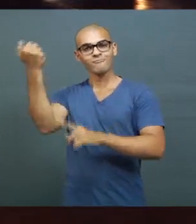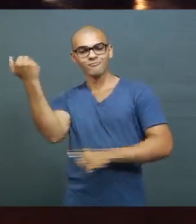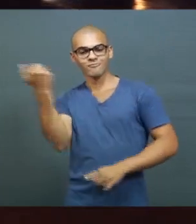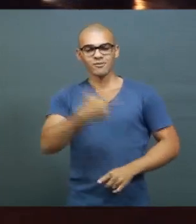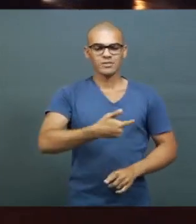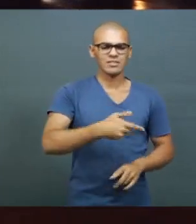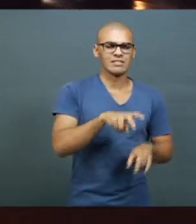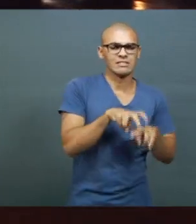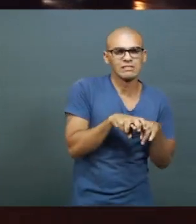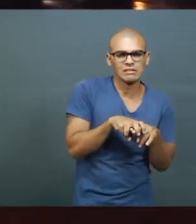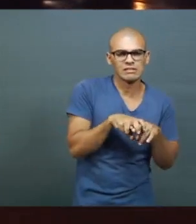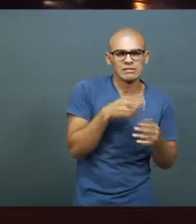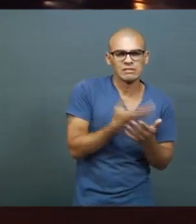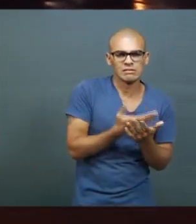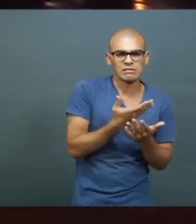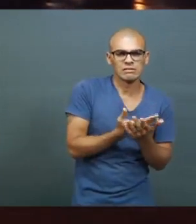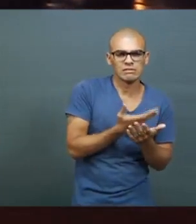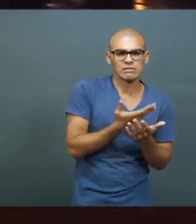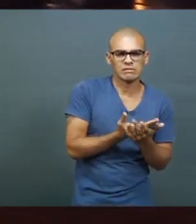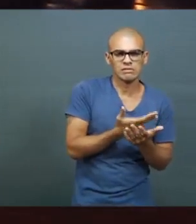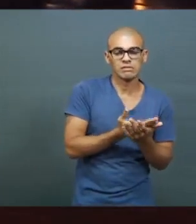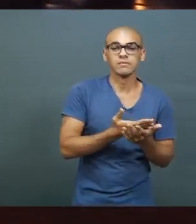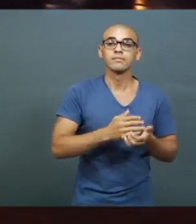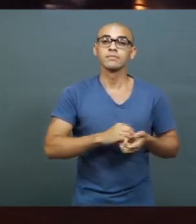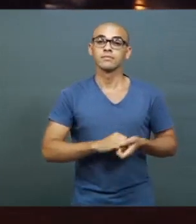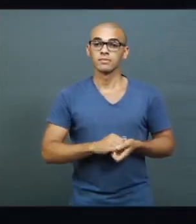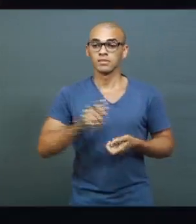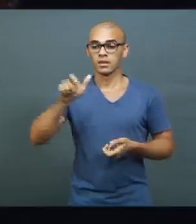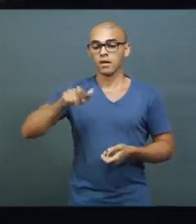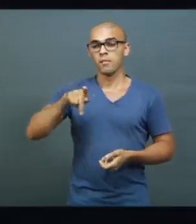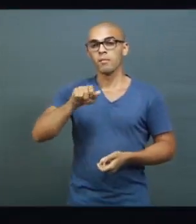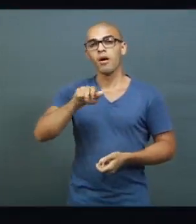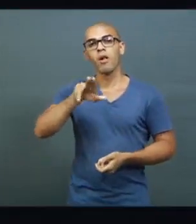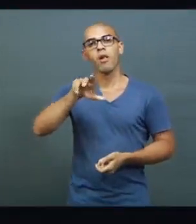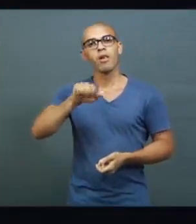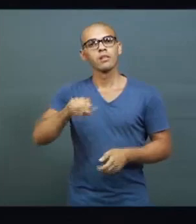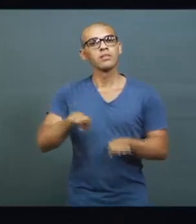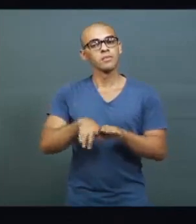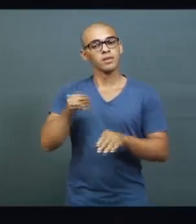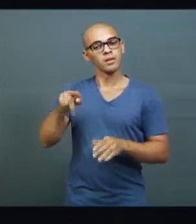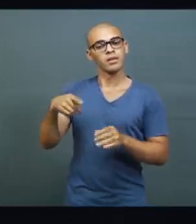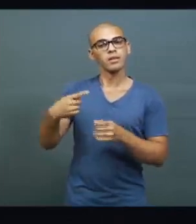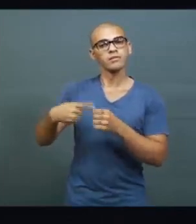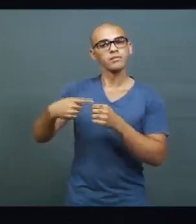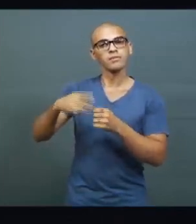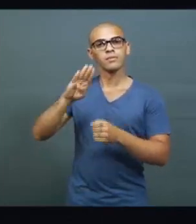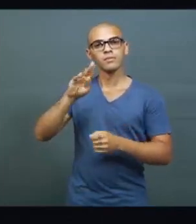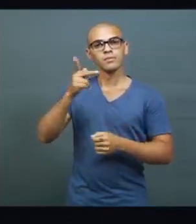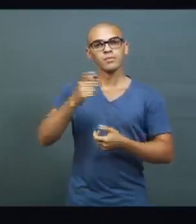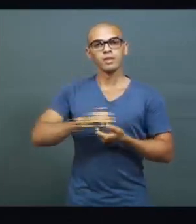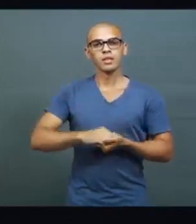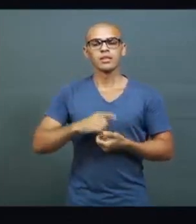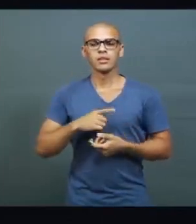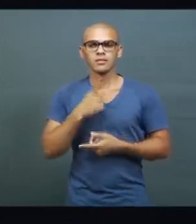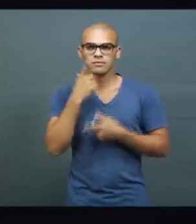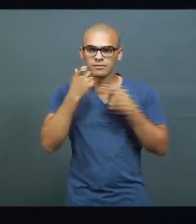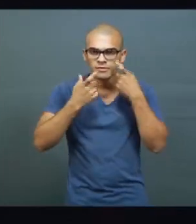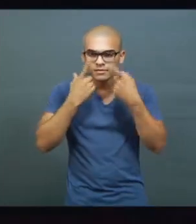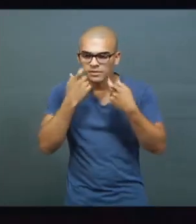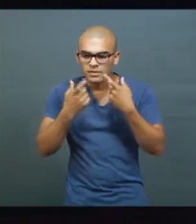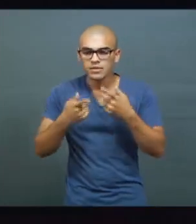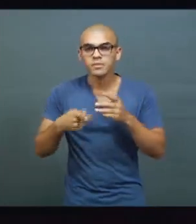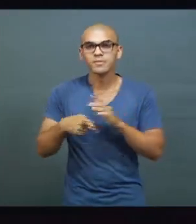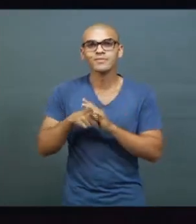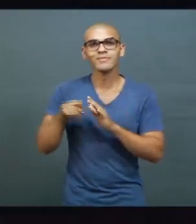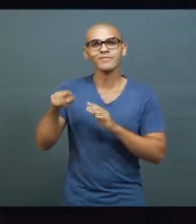Belo Horizonte e também está na mais nova turma do curso. O interesse pela área cresceu quando a estudante participou de projetos na capital mineira.